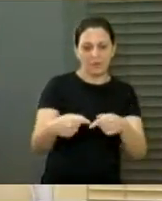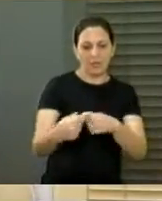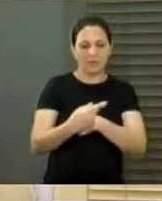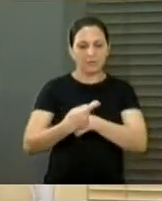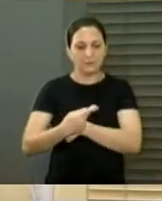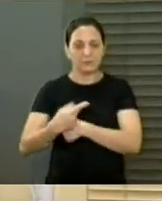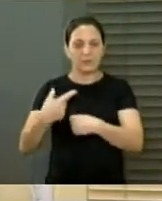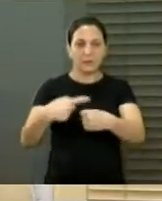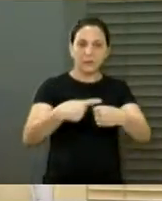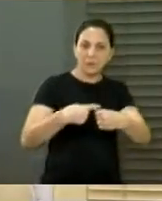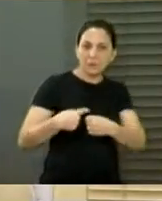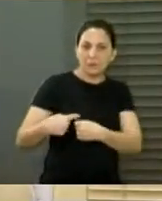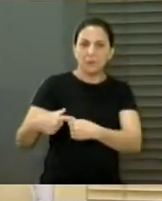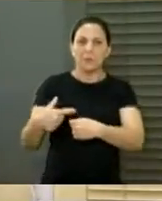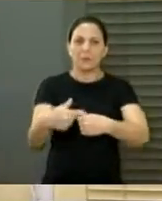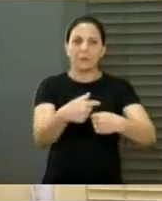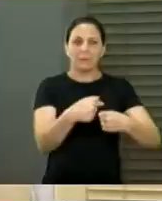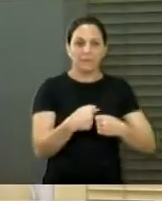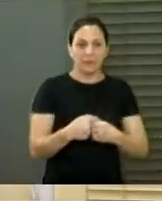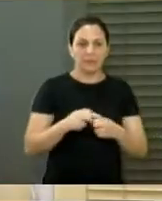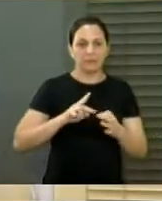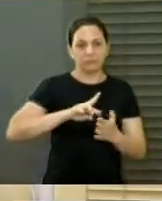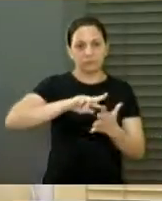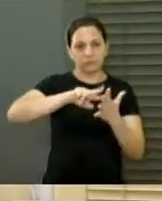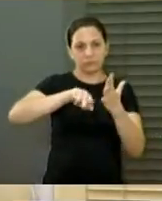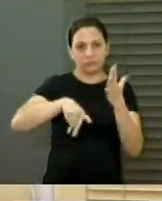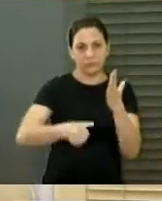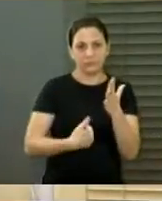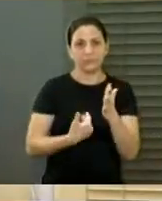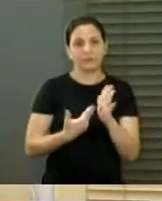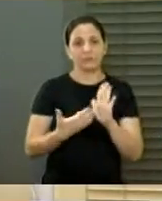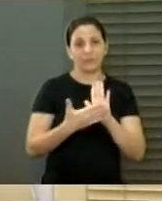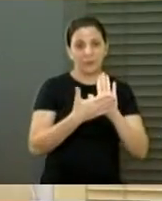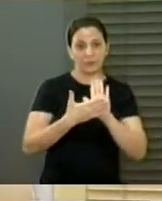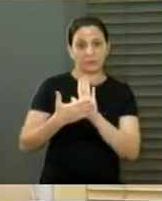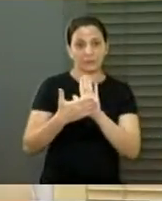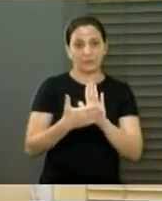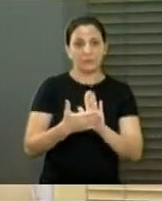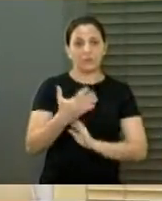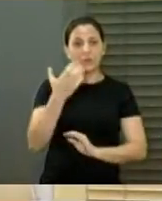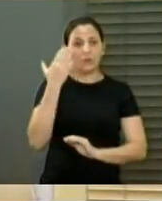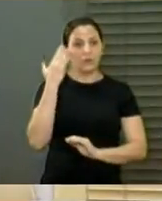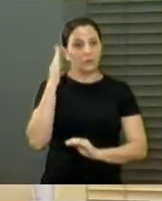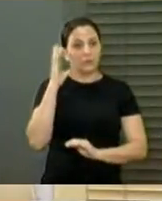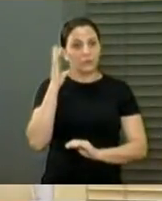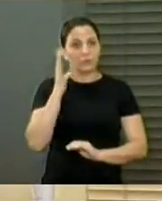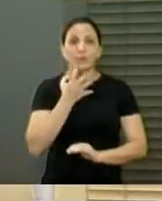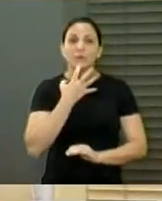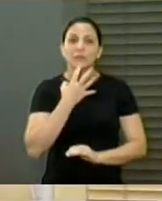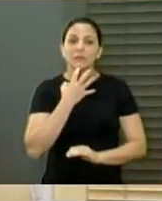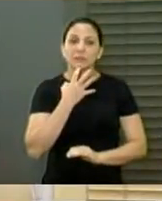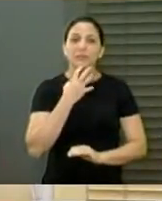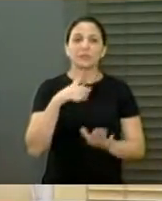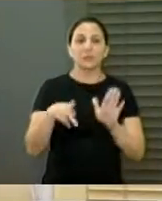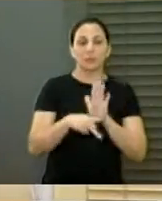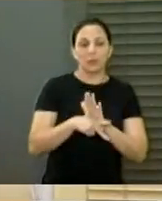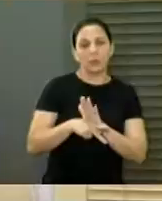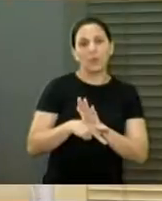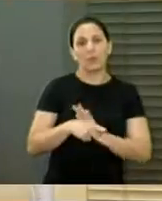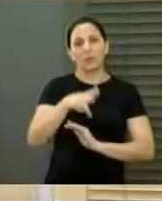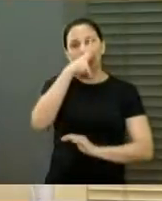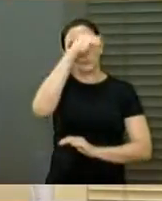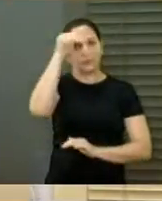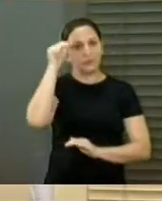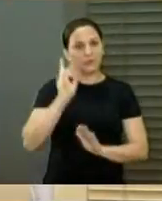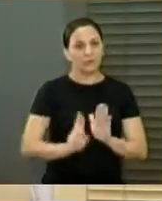da cidade e todas temos dado encaminhamento e levamos ao conhecimento do prefeito e respectivos